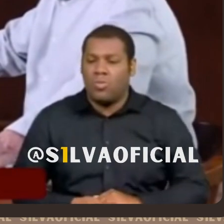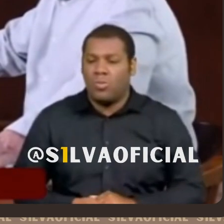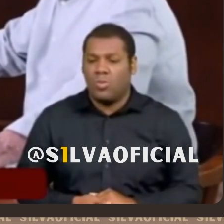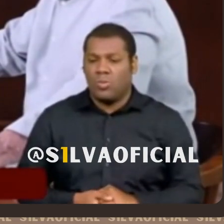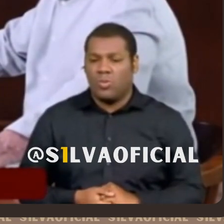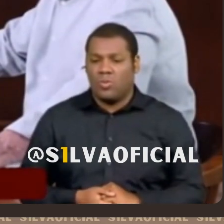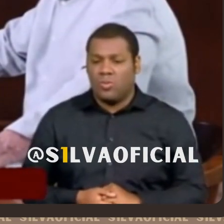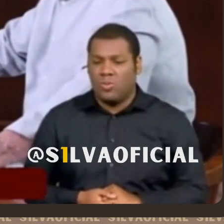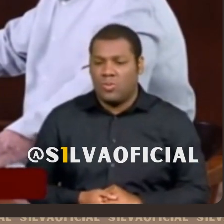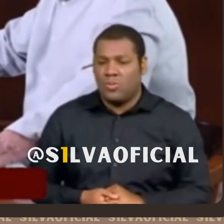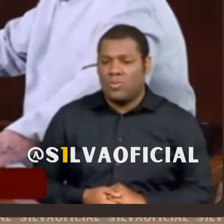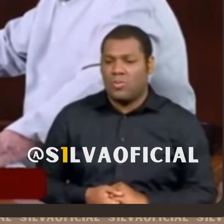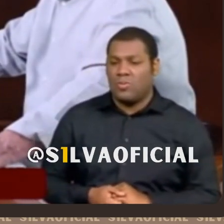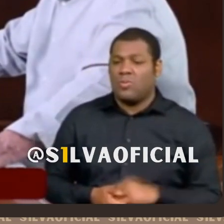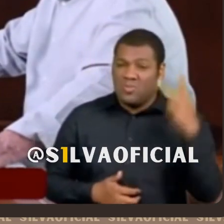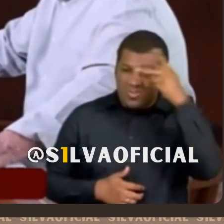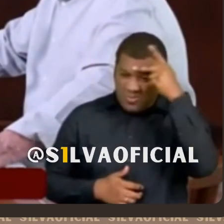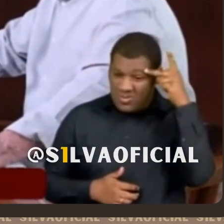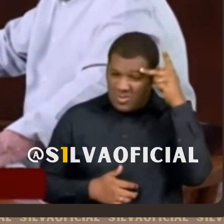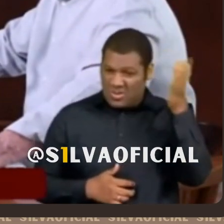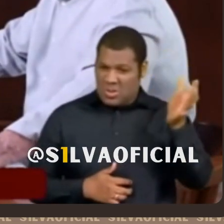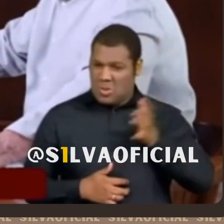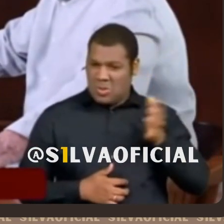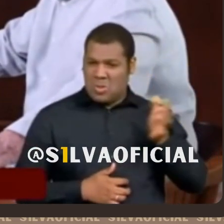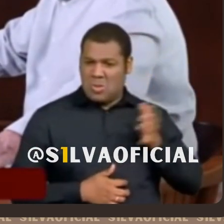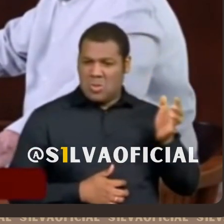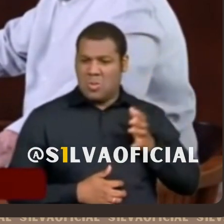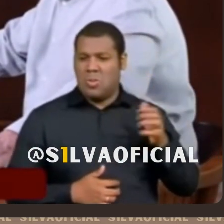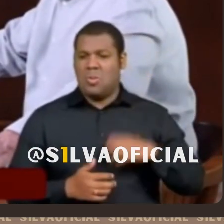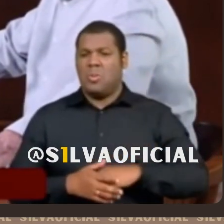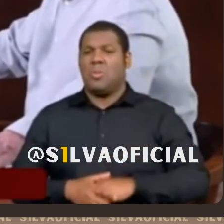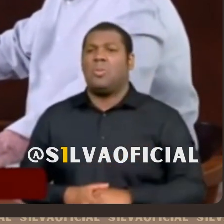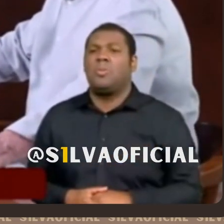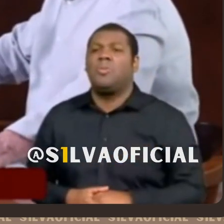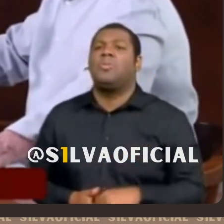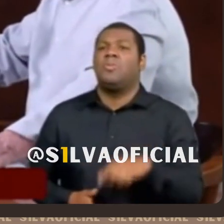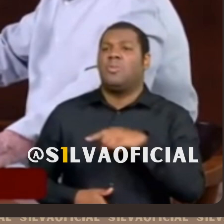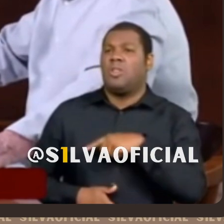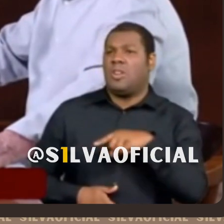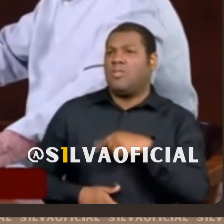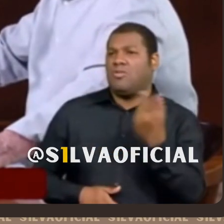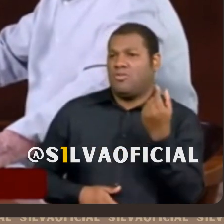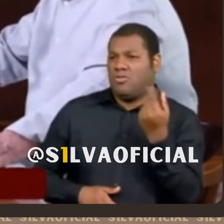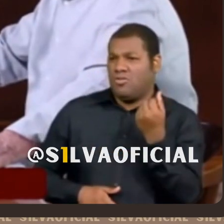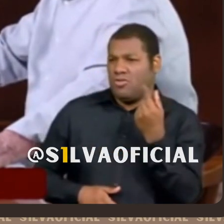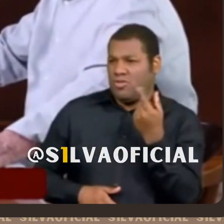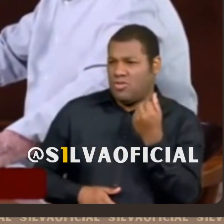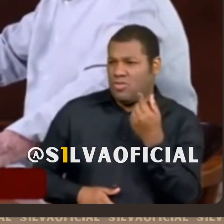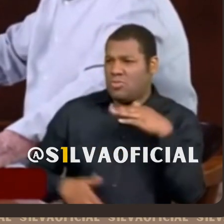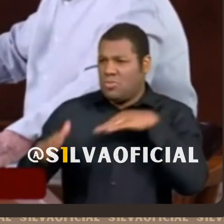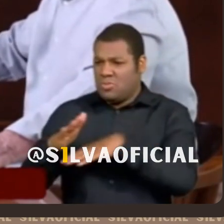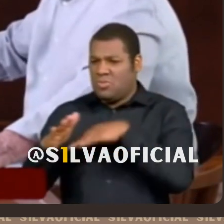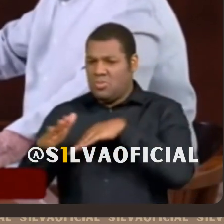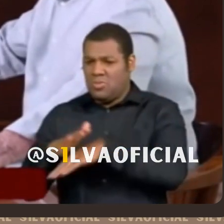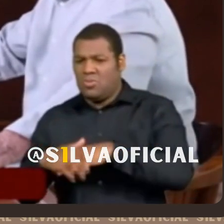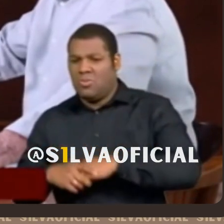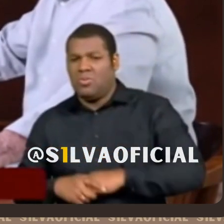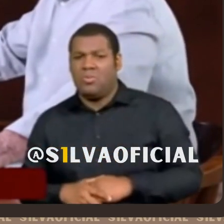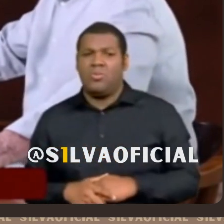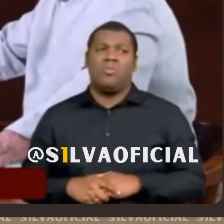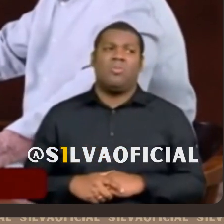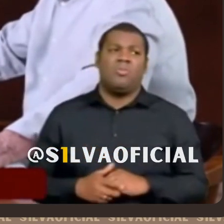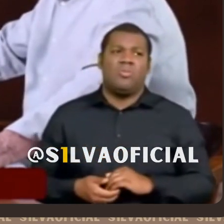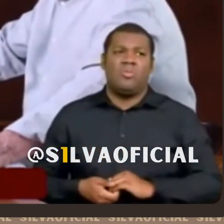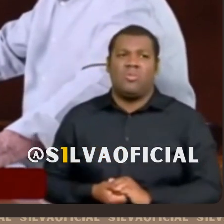né? Que são essas pessoas que têm esses fundos de família, esses fundos particulares, que também já saem num nível de dinheiro que a gente